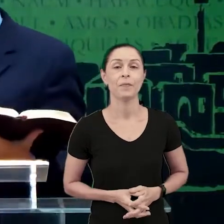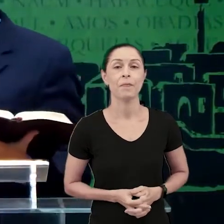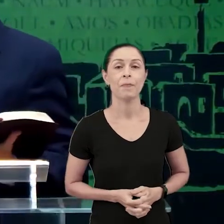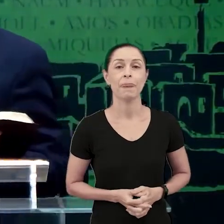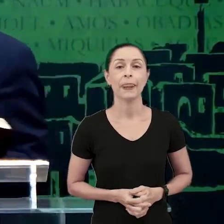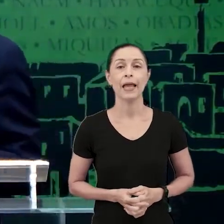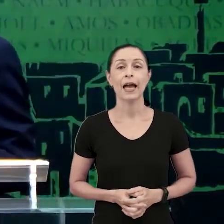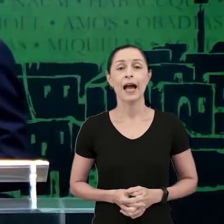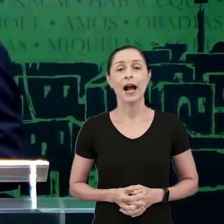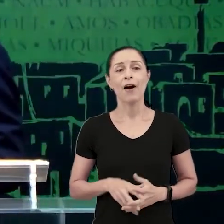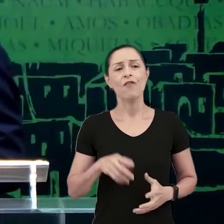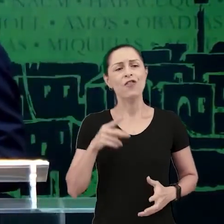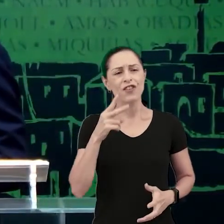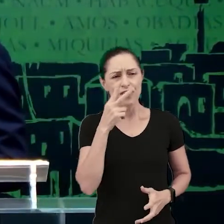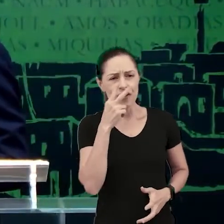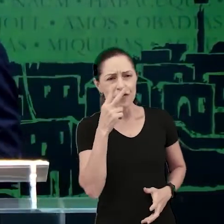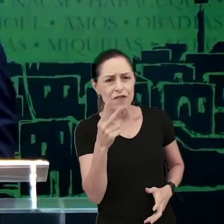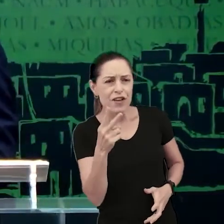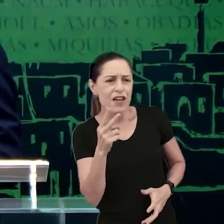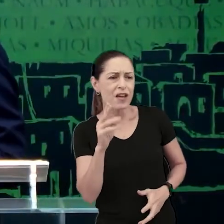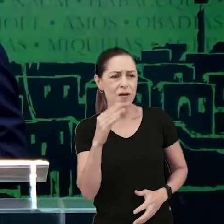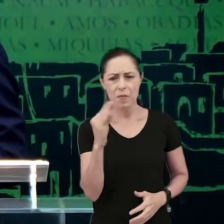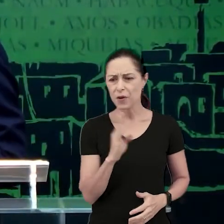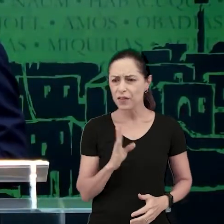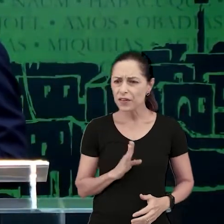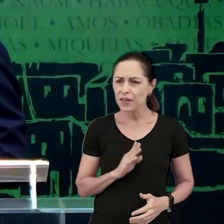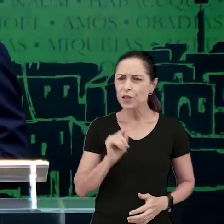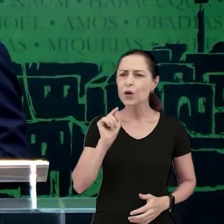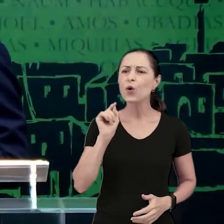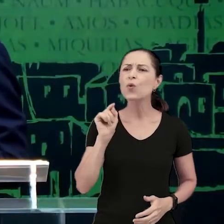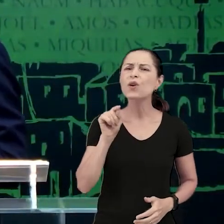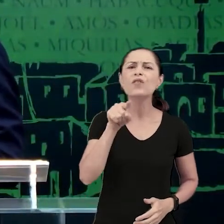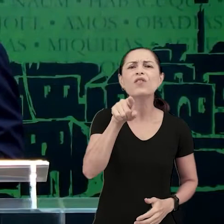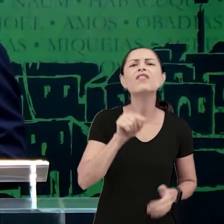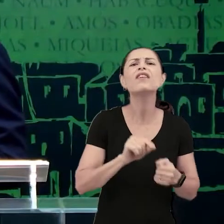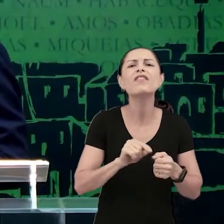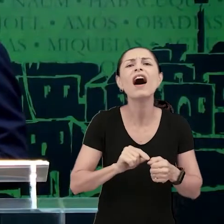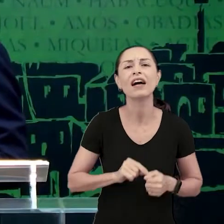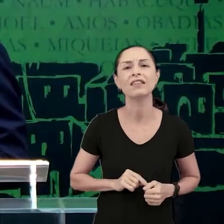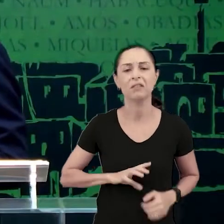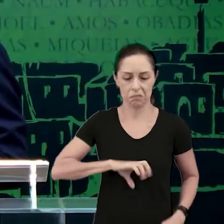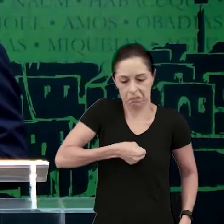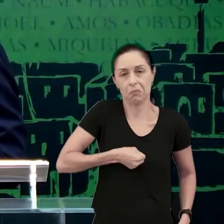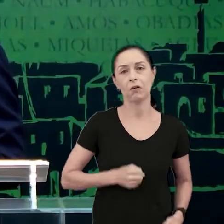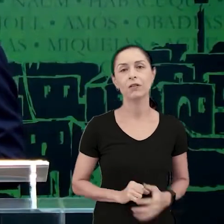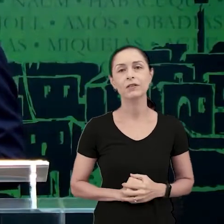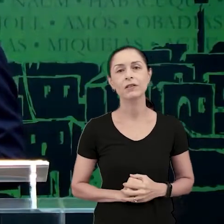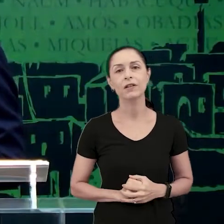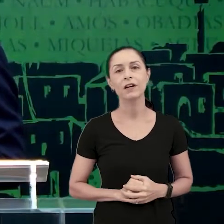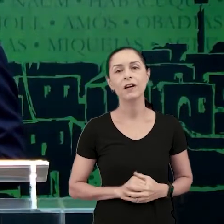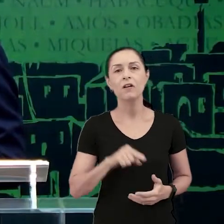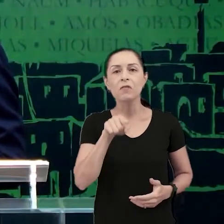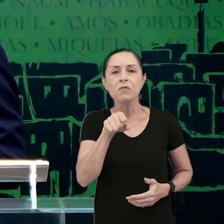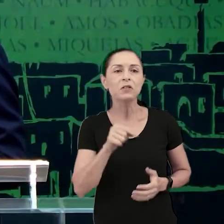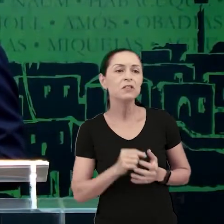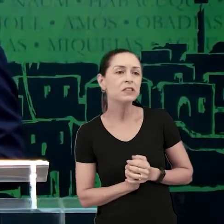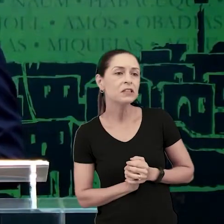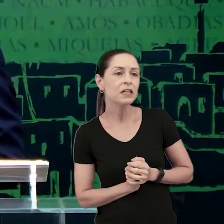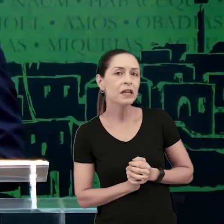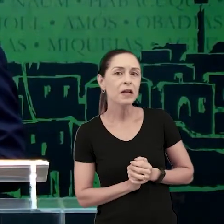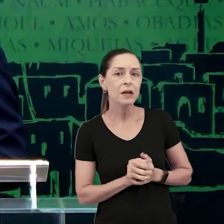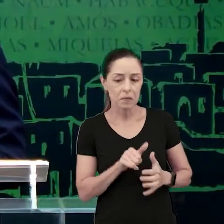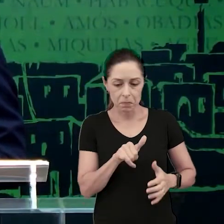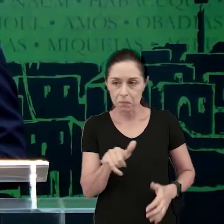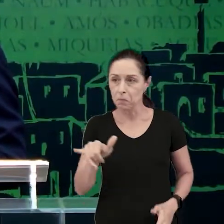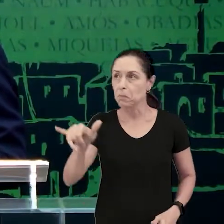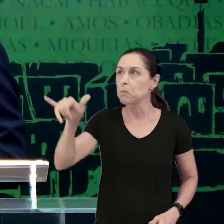bem, você faz o diagnóstico do Brasil também assim. O que você faz? Você revolta? O que você faz? Pega um avião e